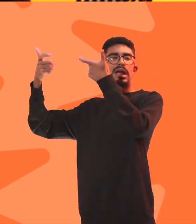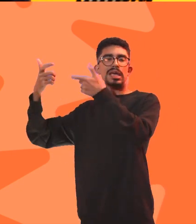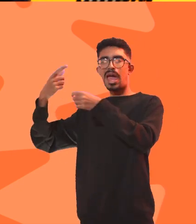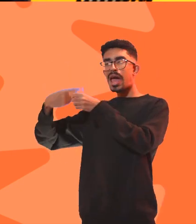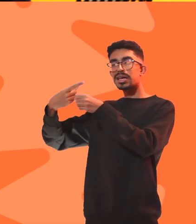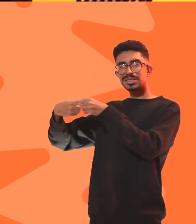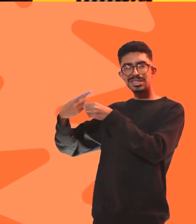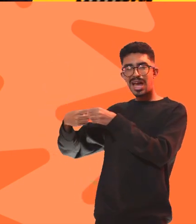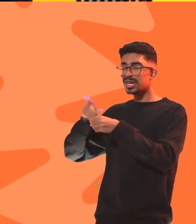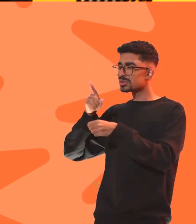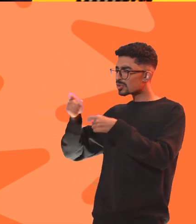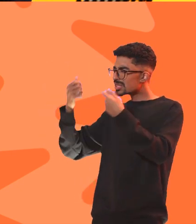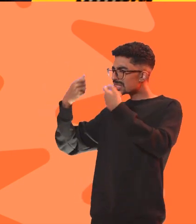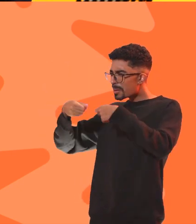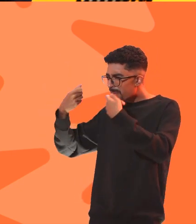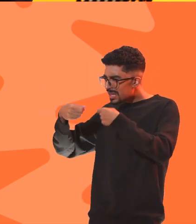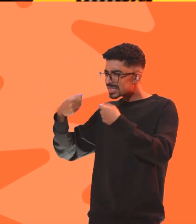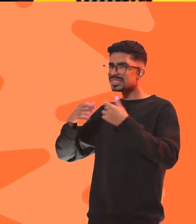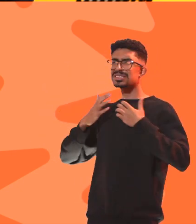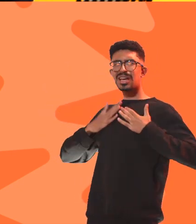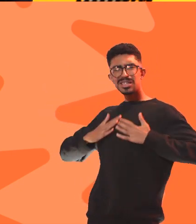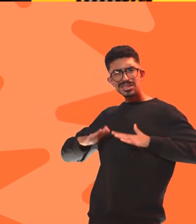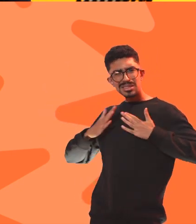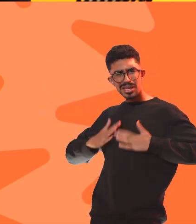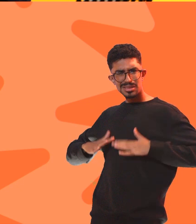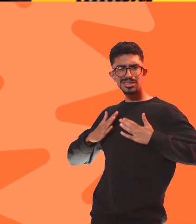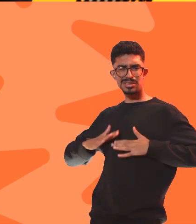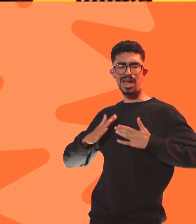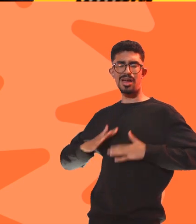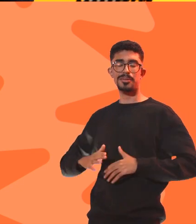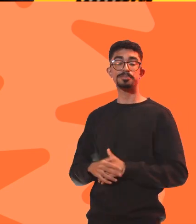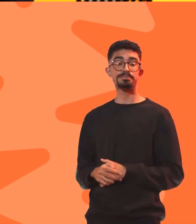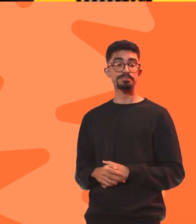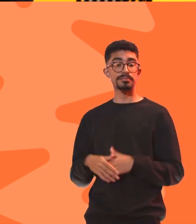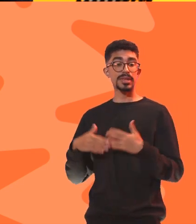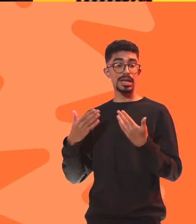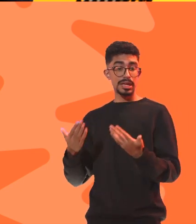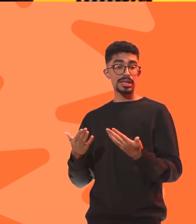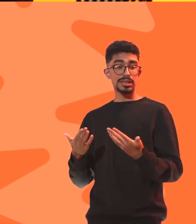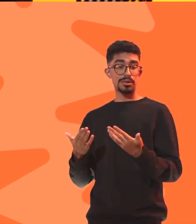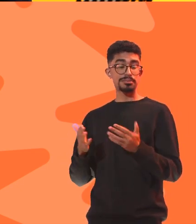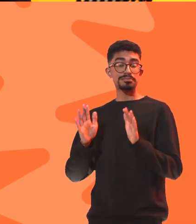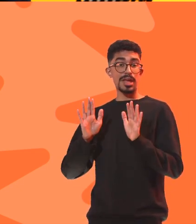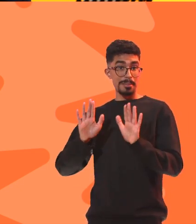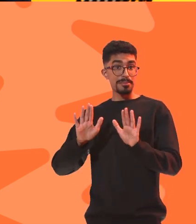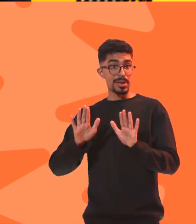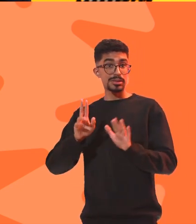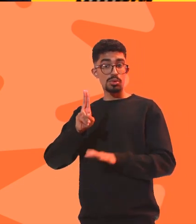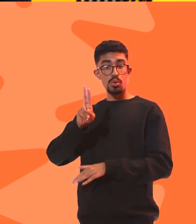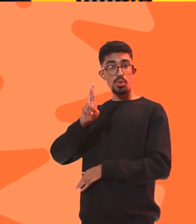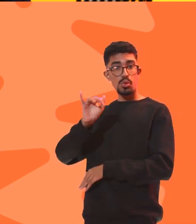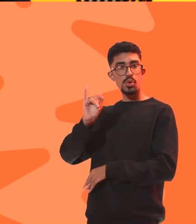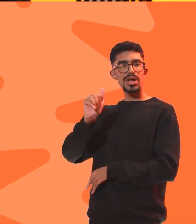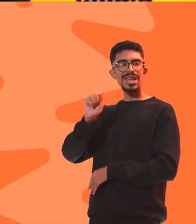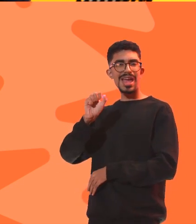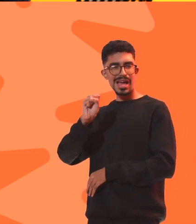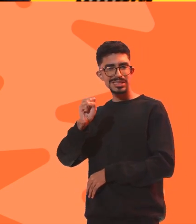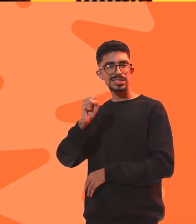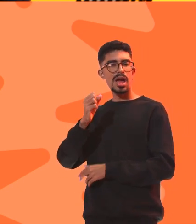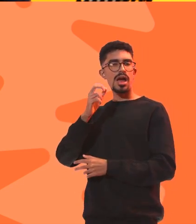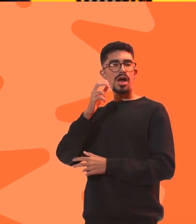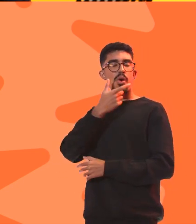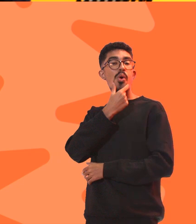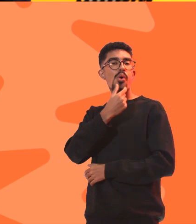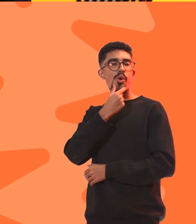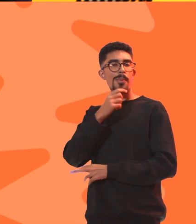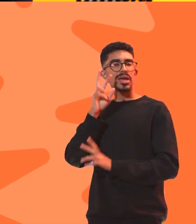na sua casa. Urias saiu do palácio e logo lhe foi mandado um presente da parte do rei. Mas Urias dormiu na entrada do palácio, onde dormiam os